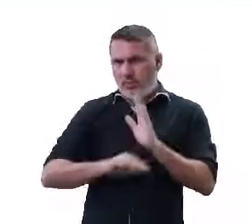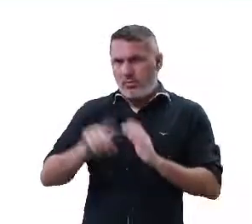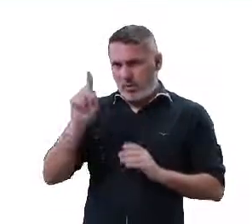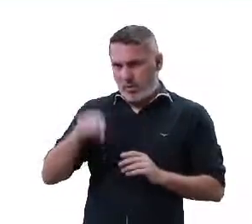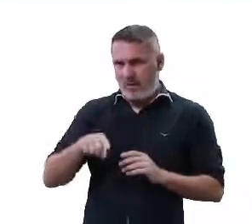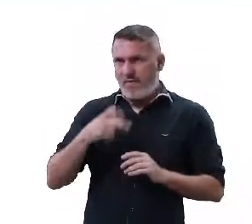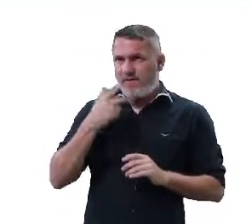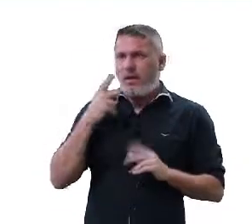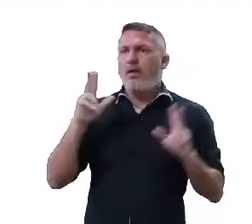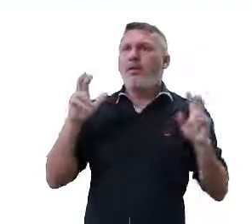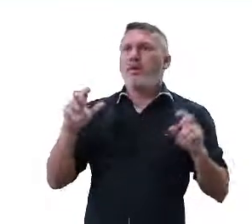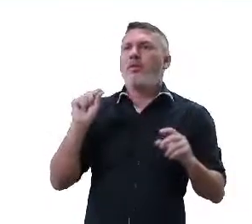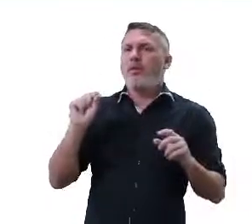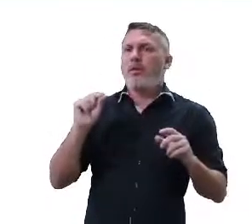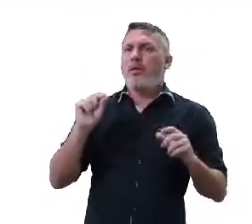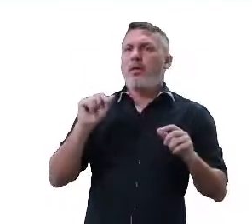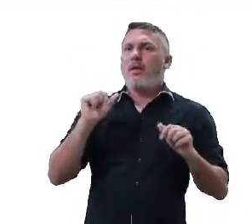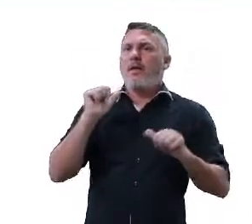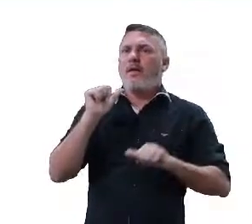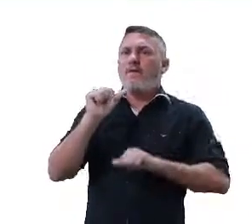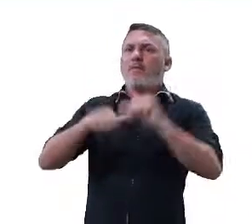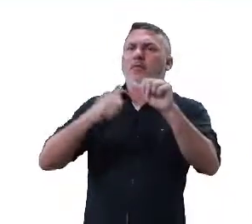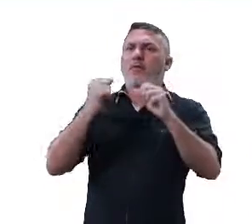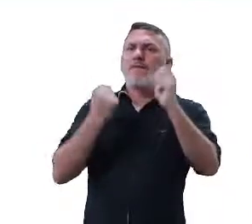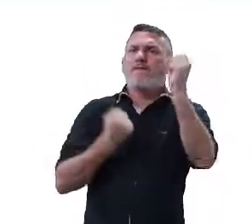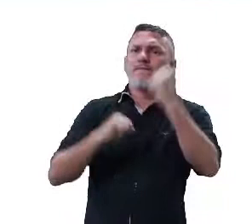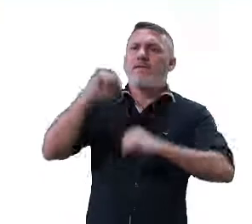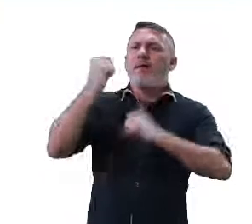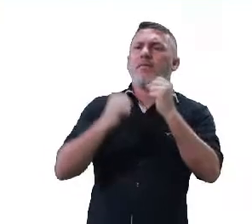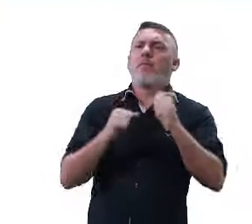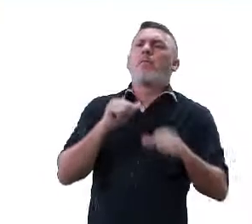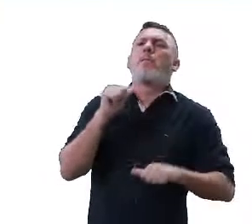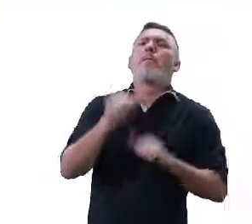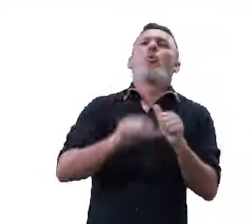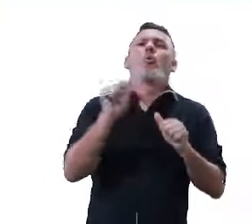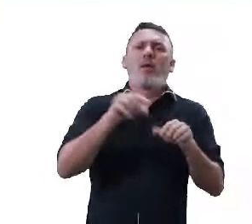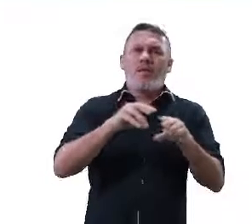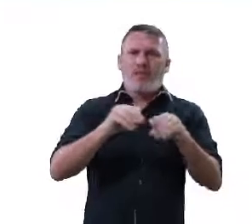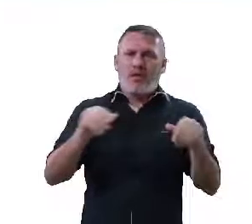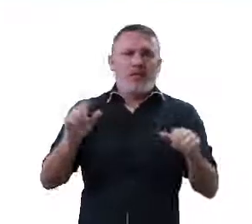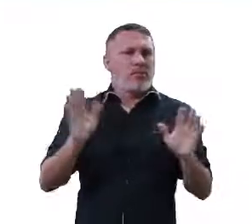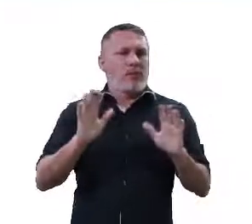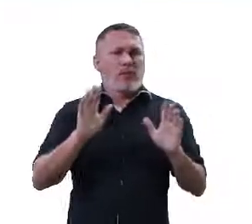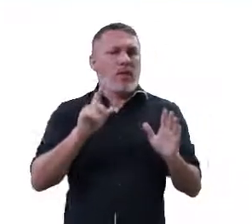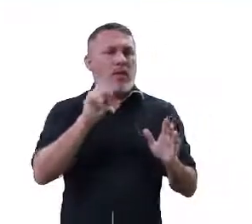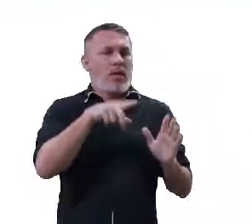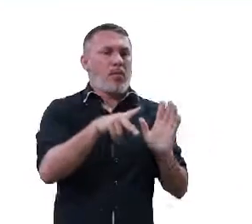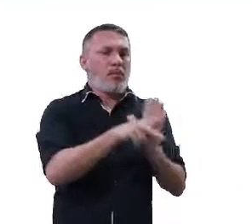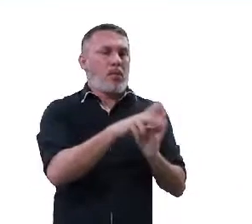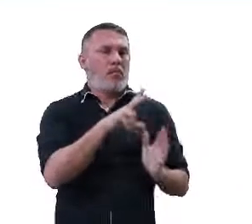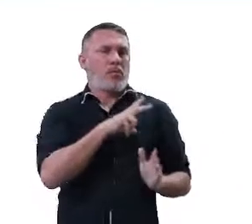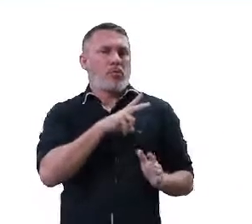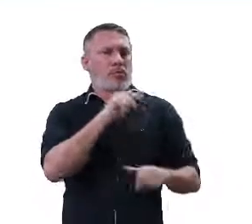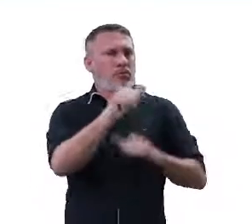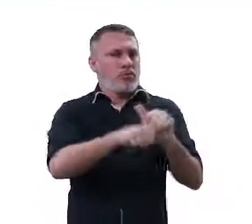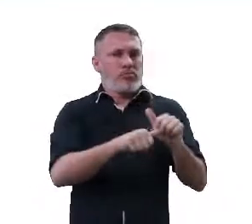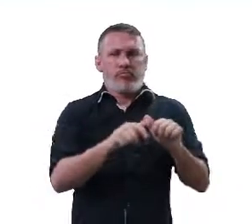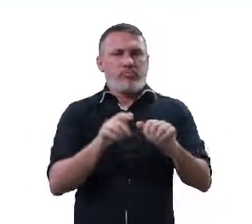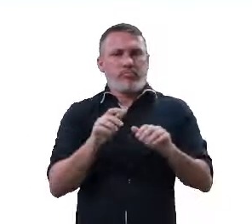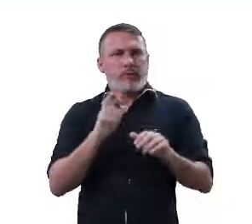porque a Revolução Industrial vai, digamos assim, transformar as terras em propriedade privada. Então, está